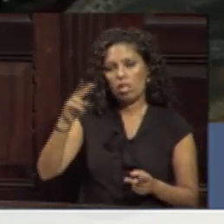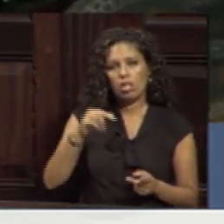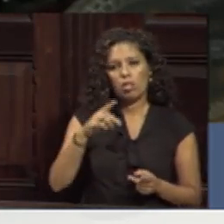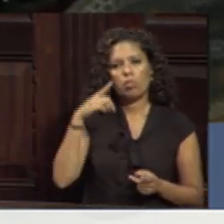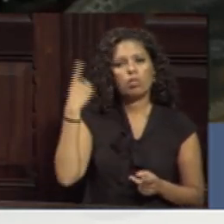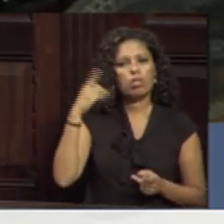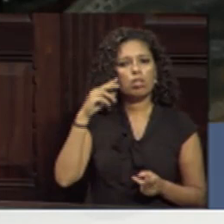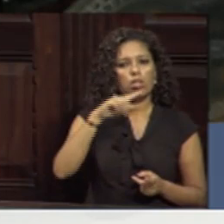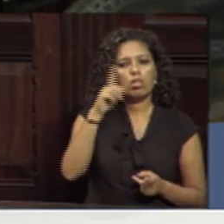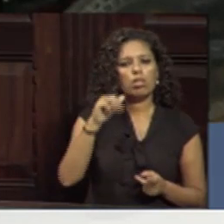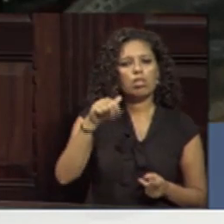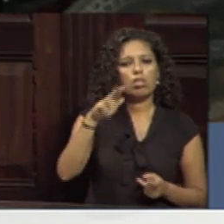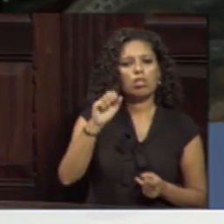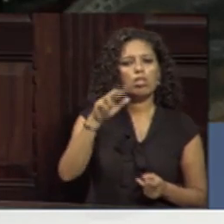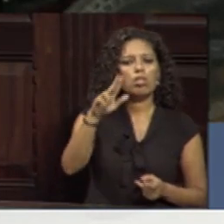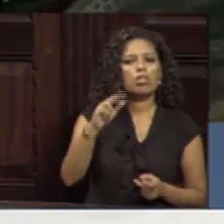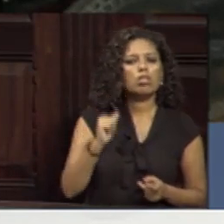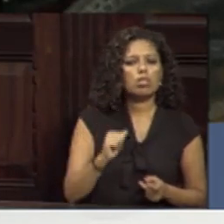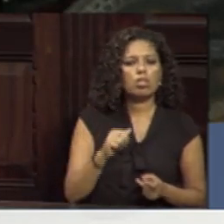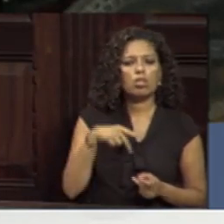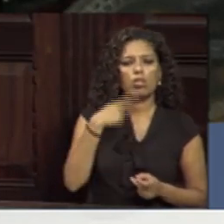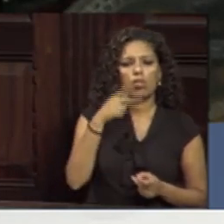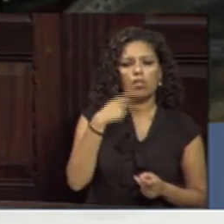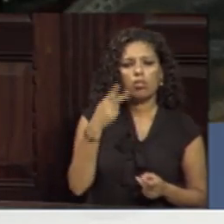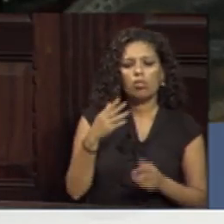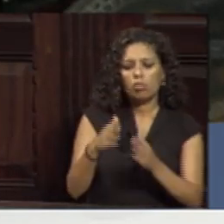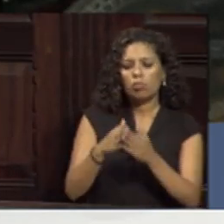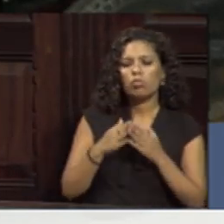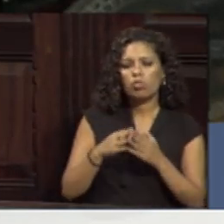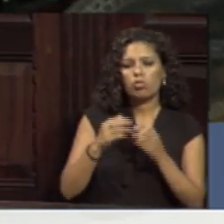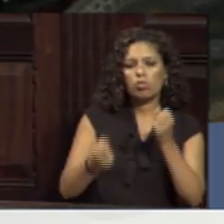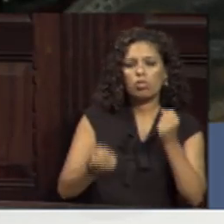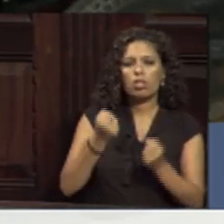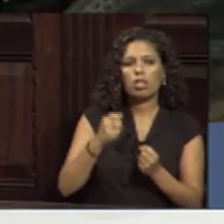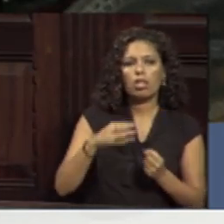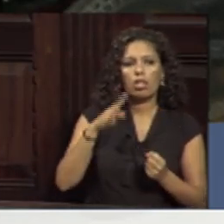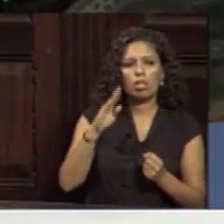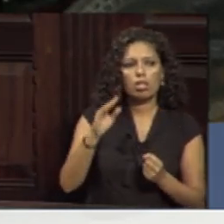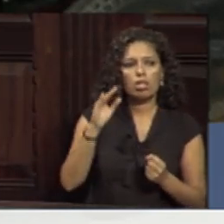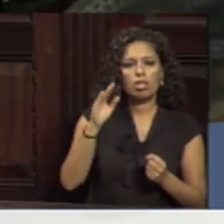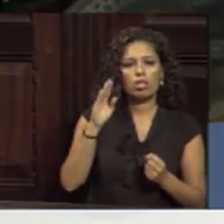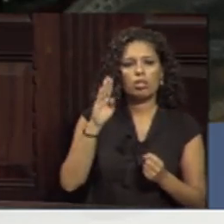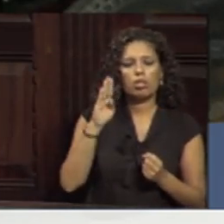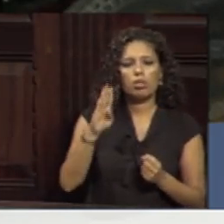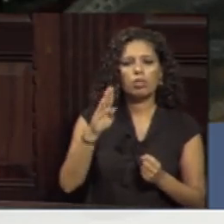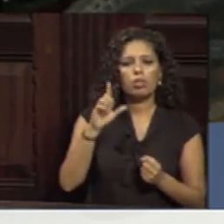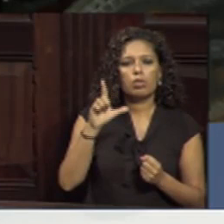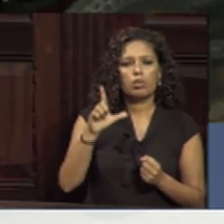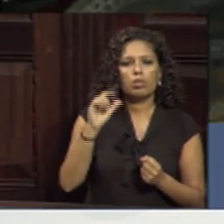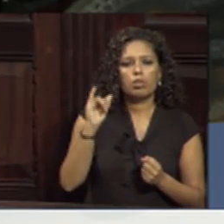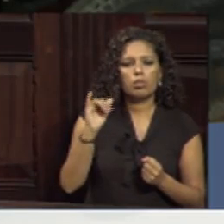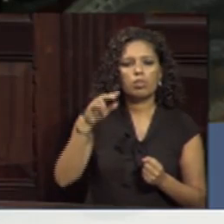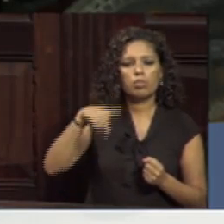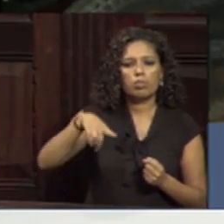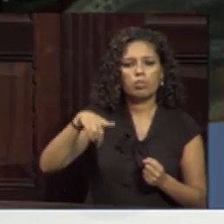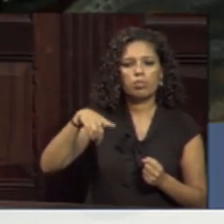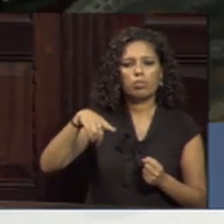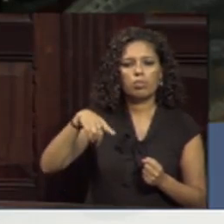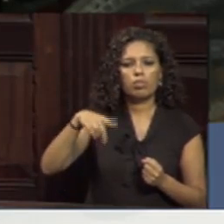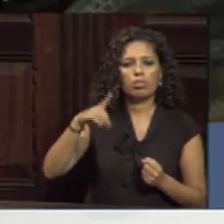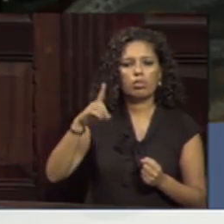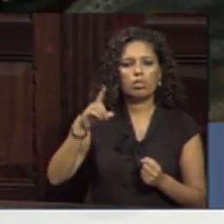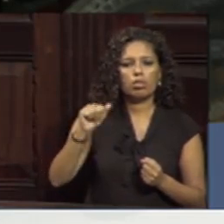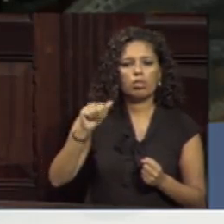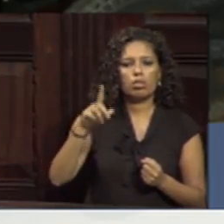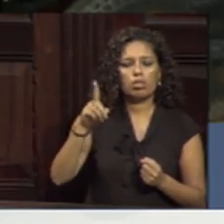casa, ele pediu um carro blindado, né, coisa que às vezes o pessoal reclama, mas que às vezes